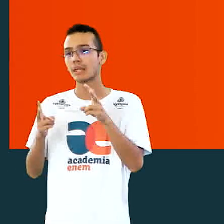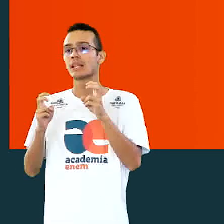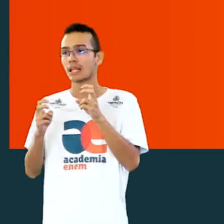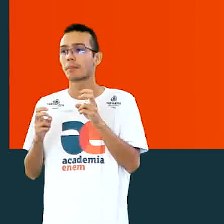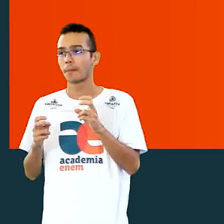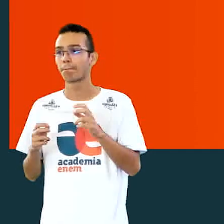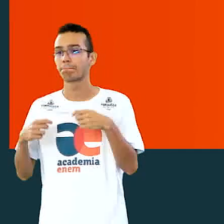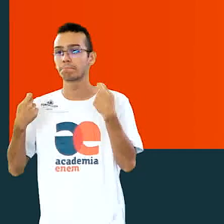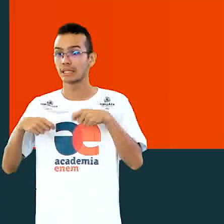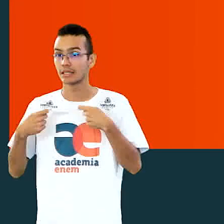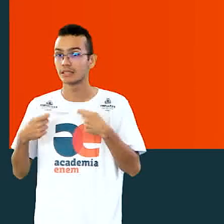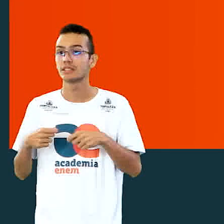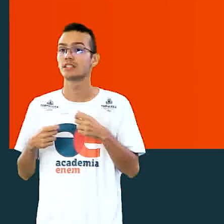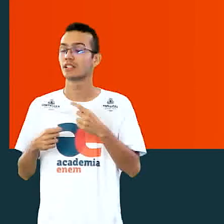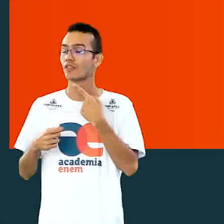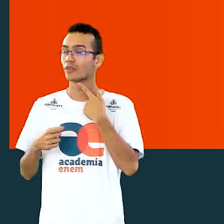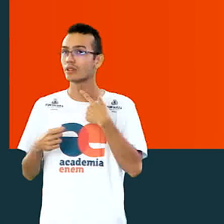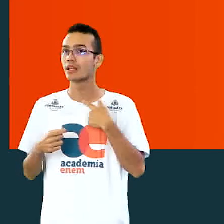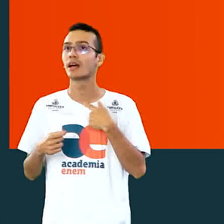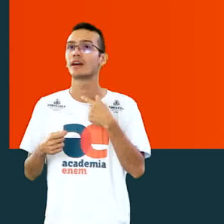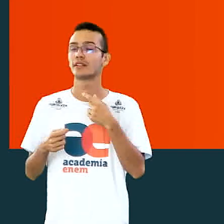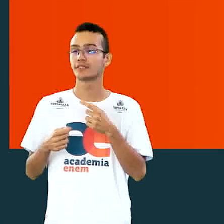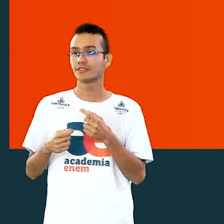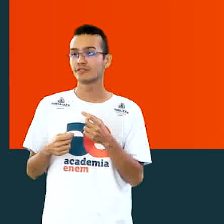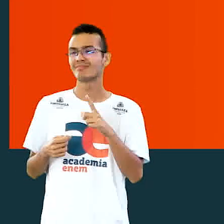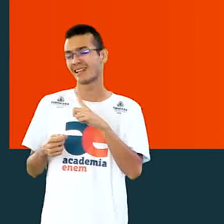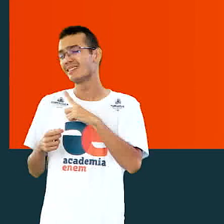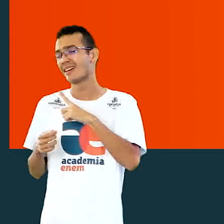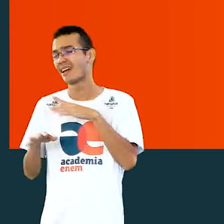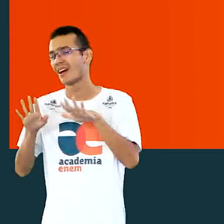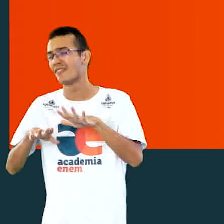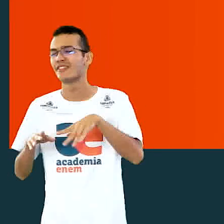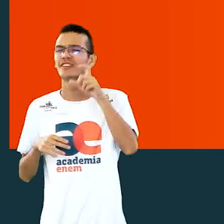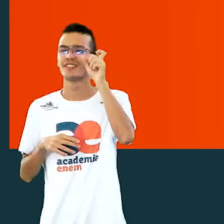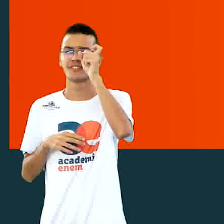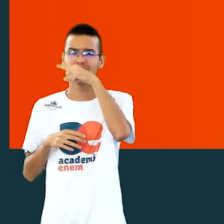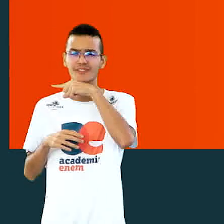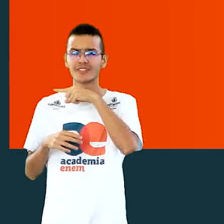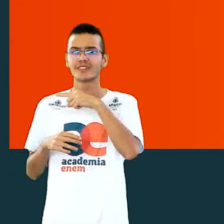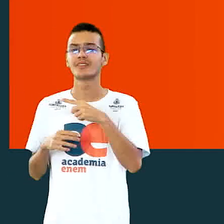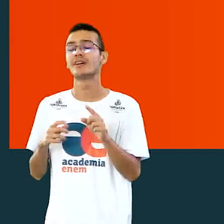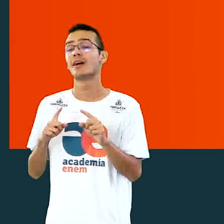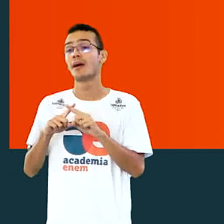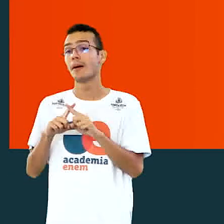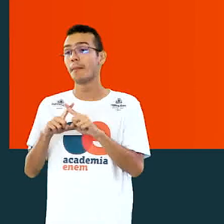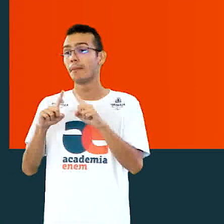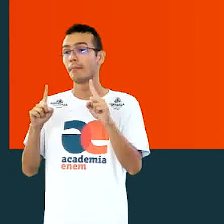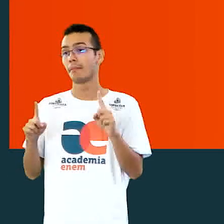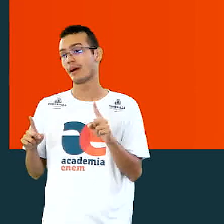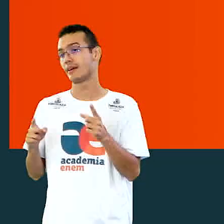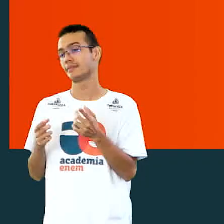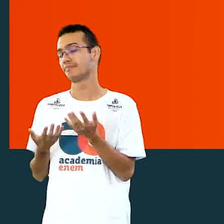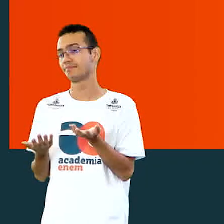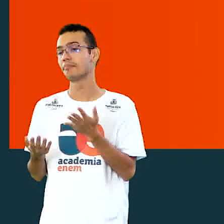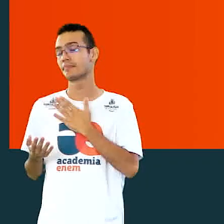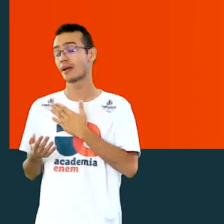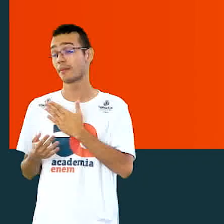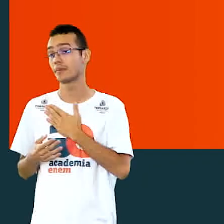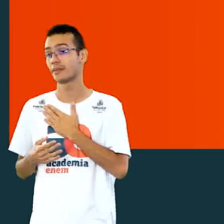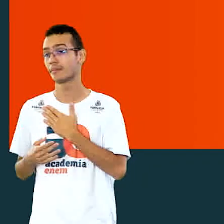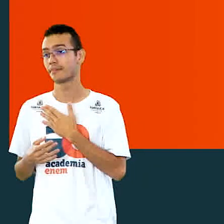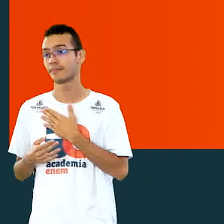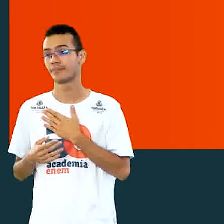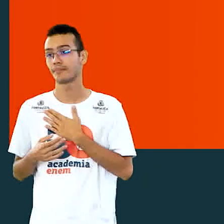um conhecimento, mesmo que a gente tenha dificuldade, em outros momentos, tá? E isso, pessoal, para mim, no